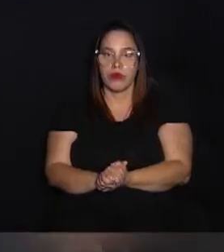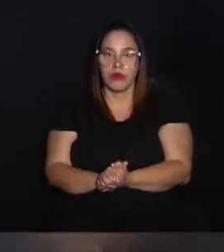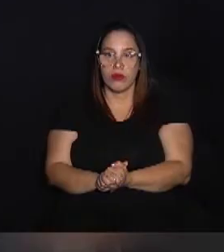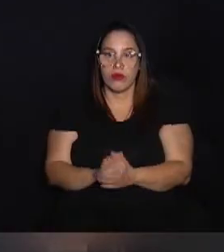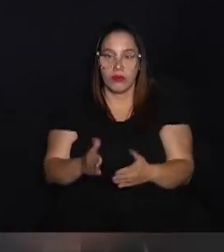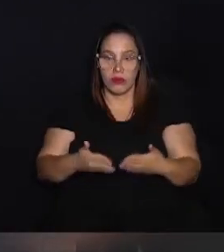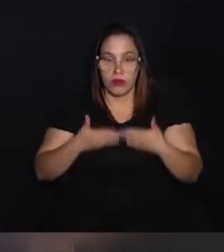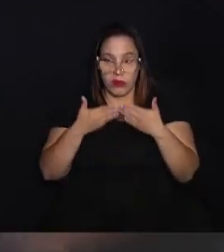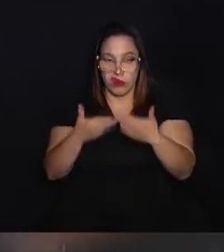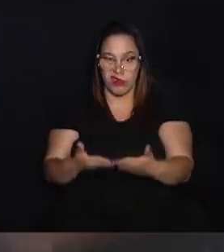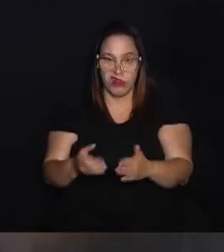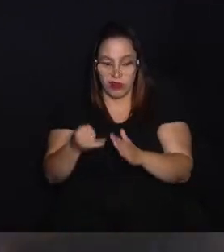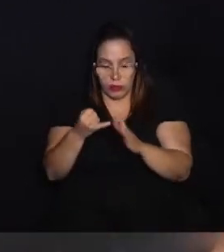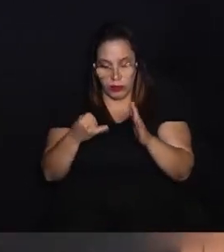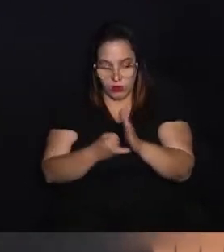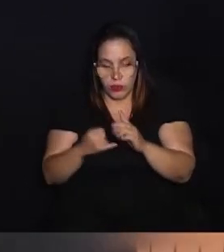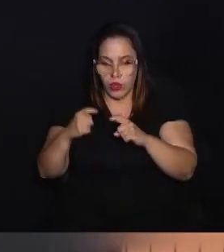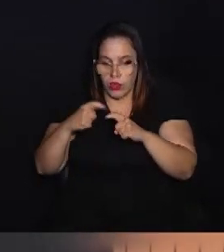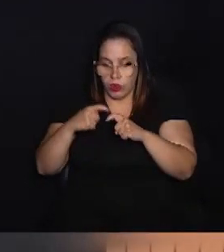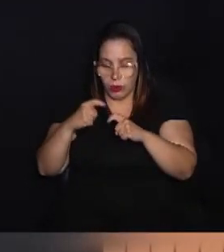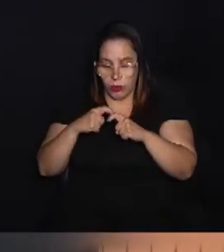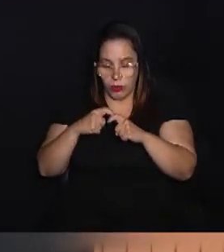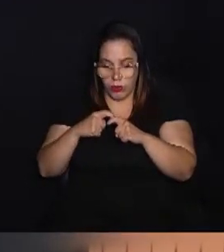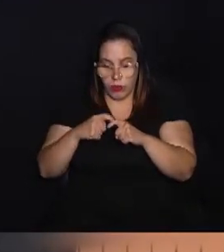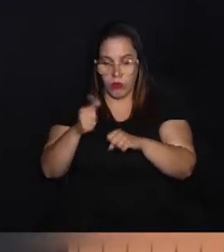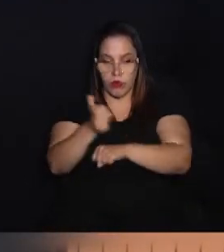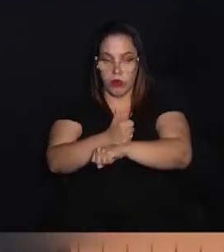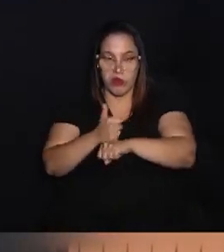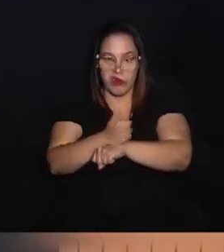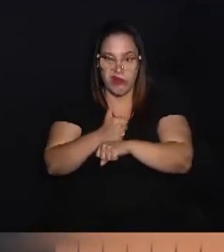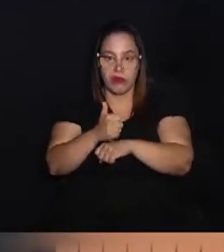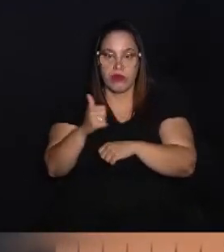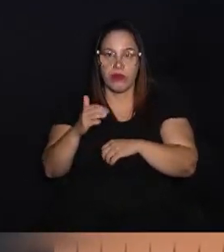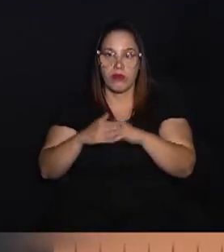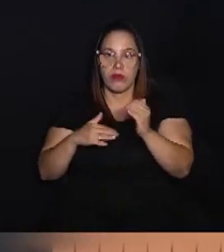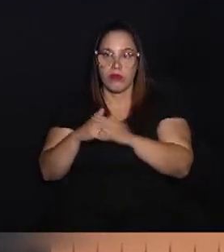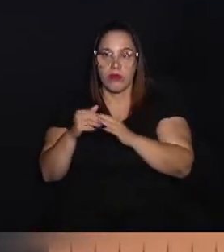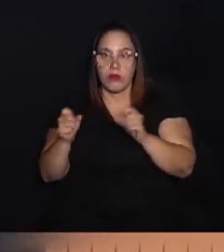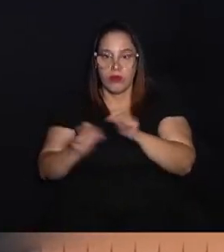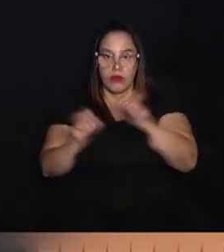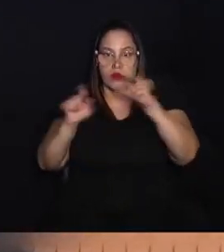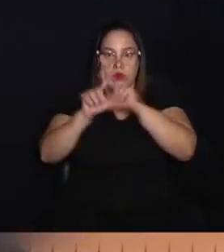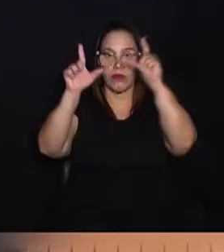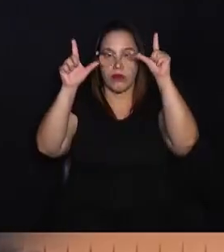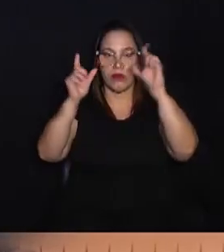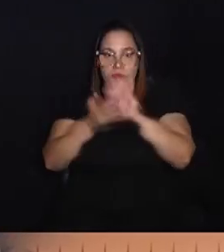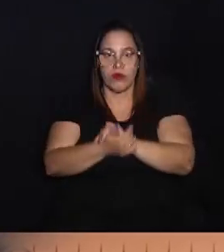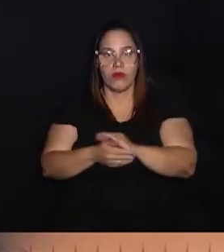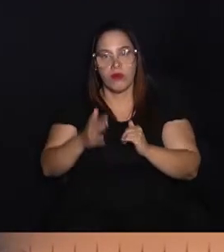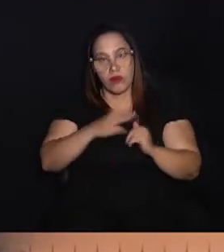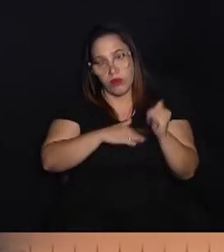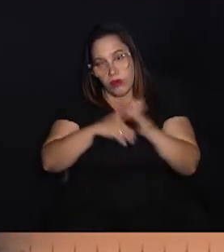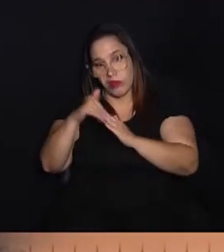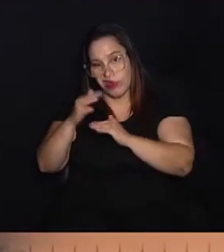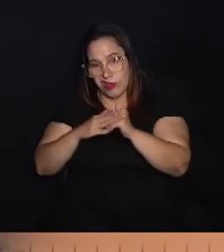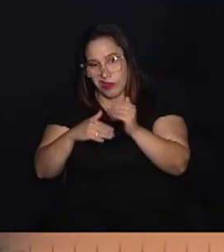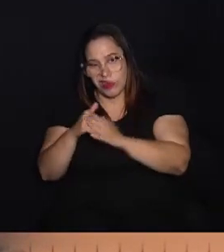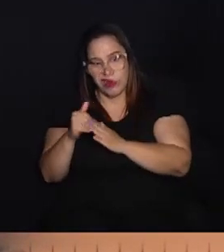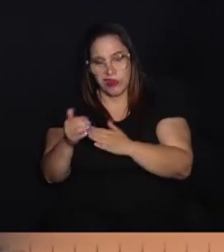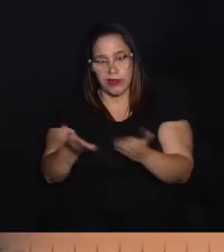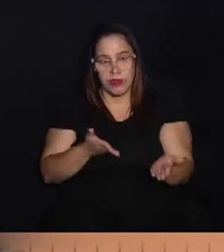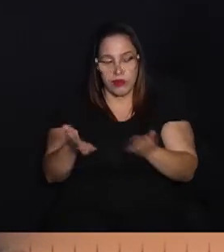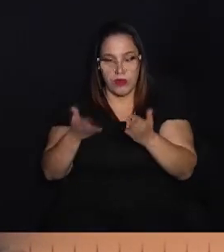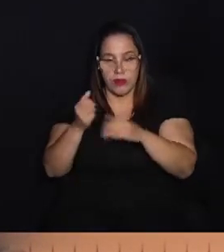a entidades da área de medicina e a profissionais médicos que tenham se destacado por relevantes serviços